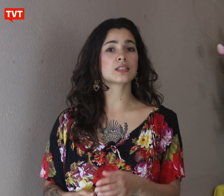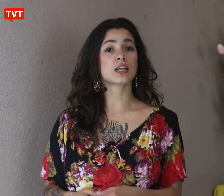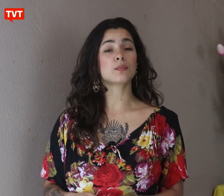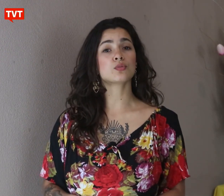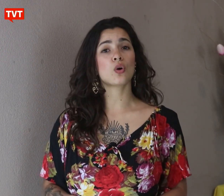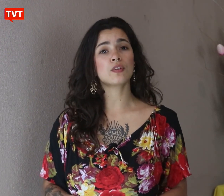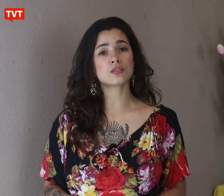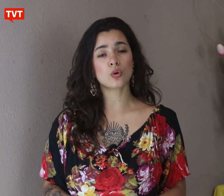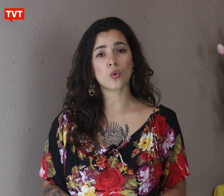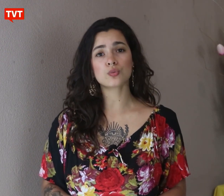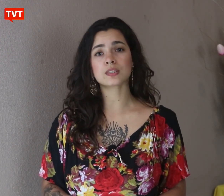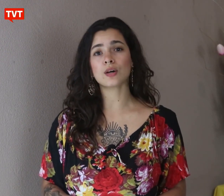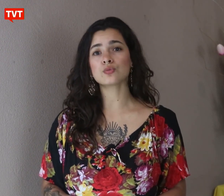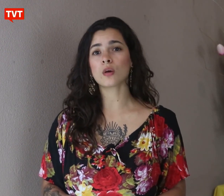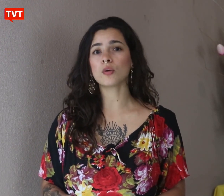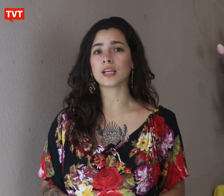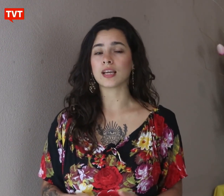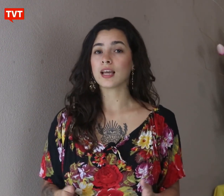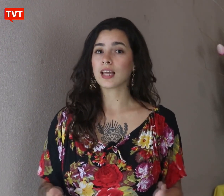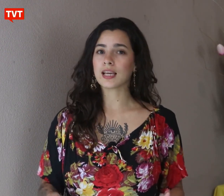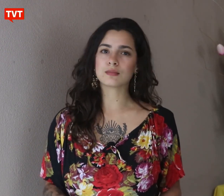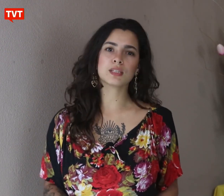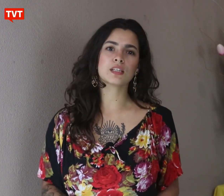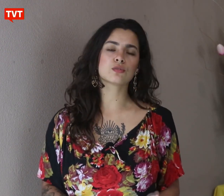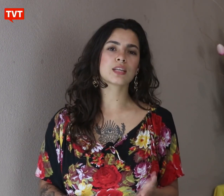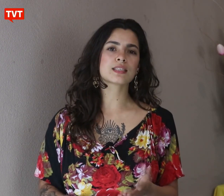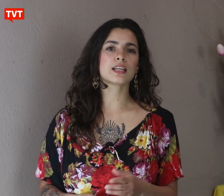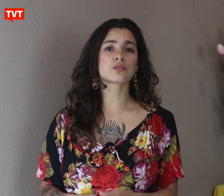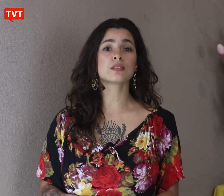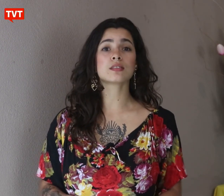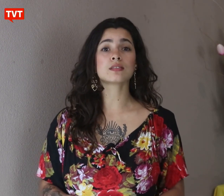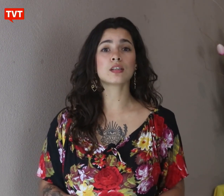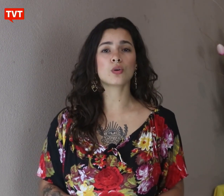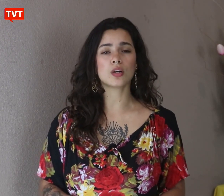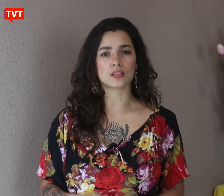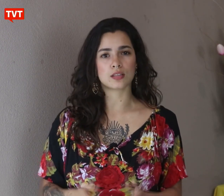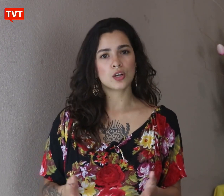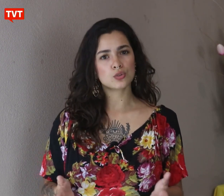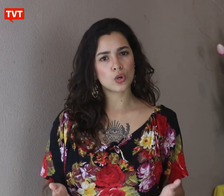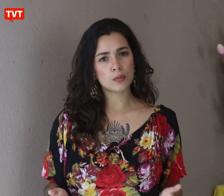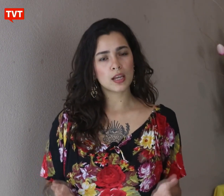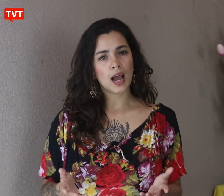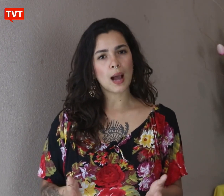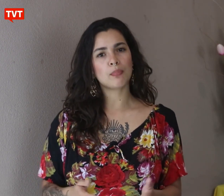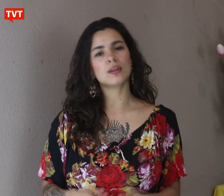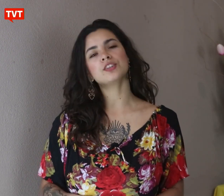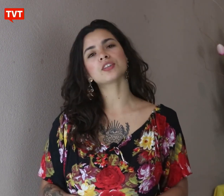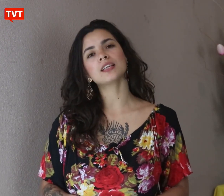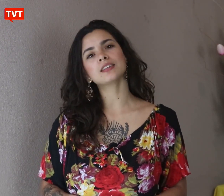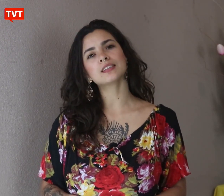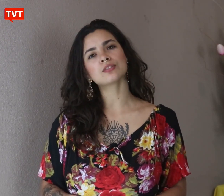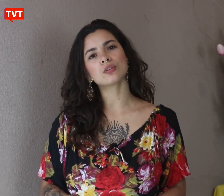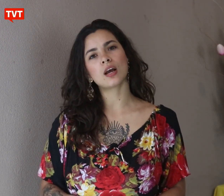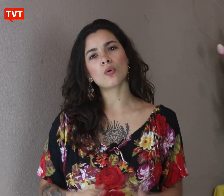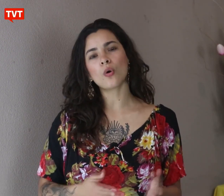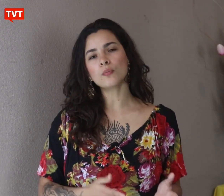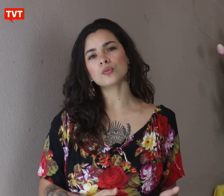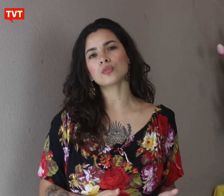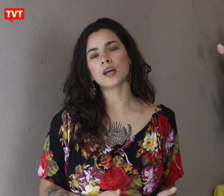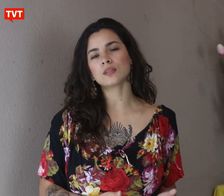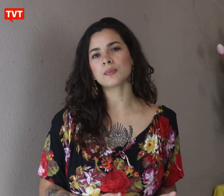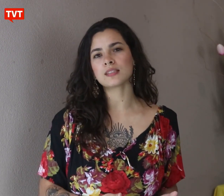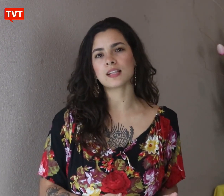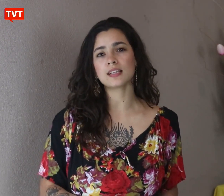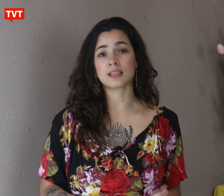central, Jonatas Campos conversou com Celso Amorim, ex-ministro das Relações Exteriores, sobre a política internacional